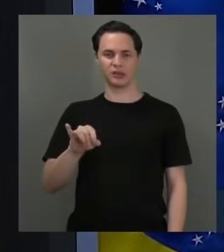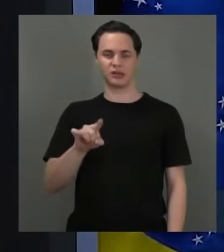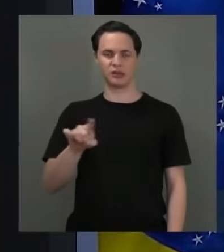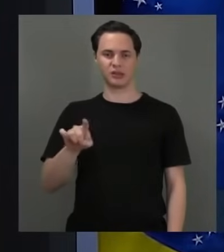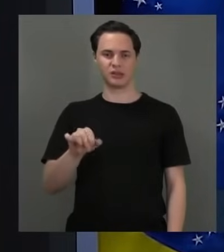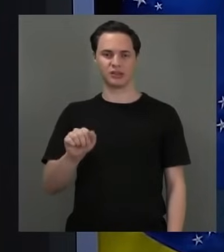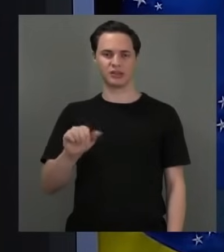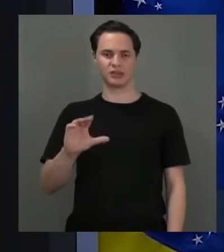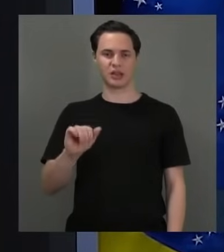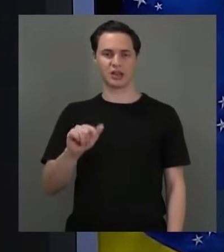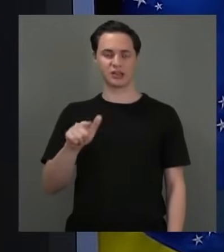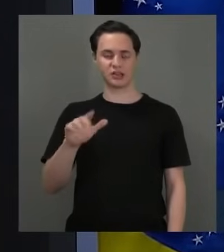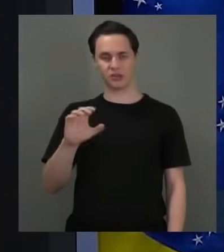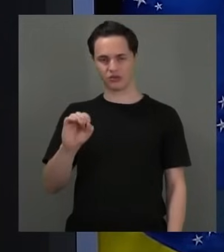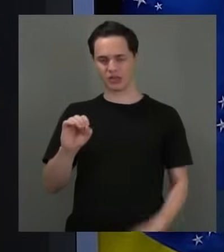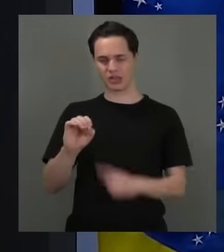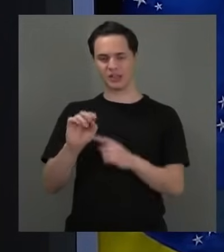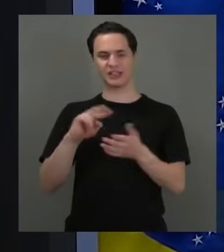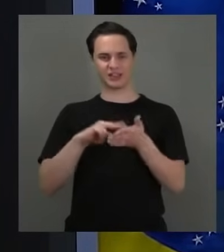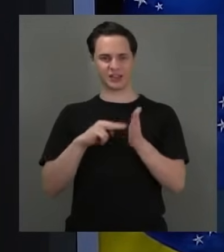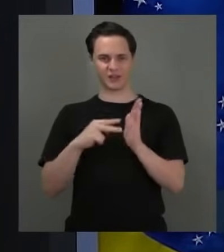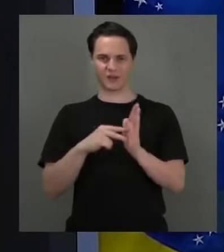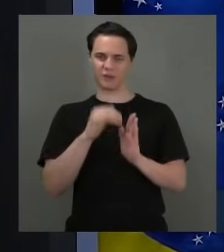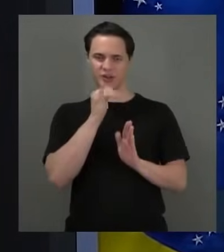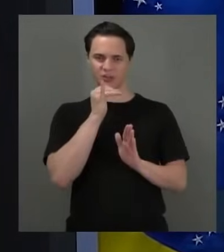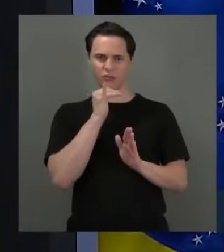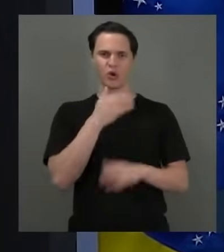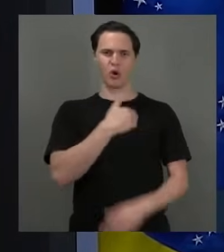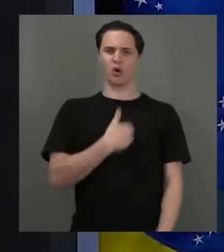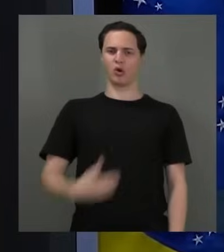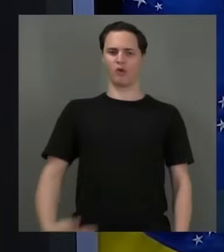decidirem, nós estamos indo contrário à